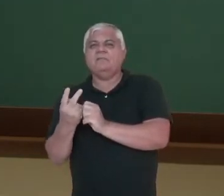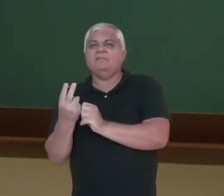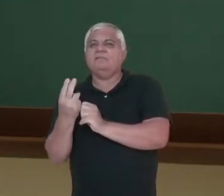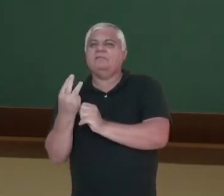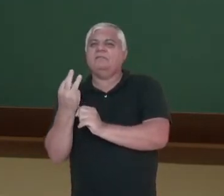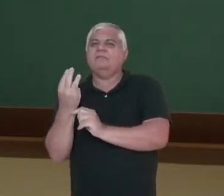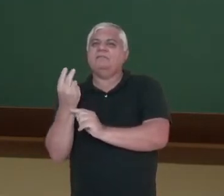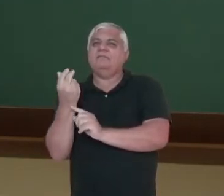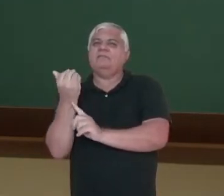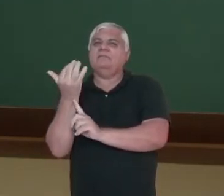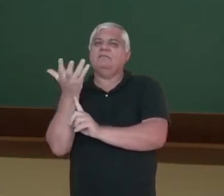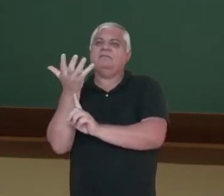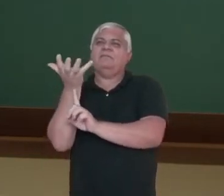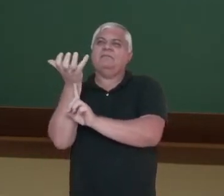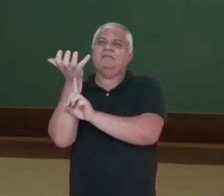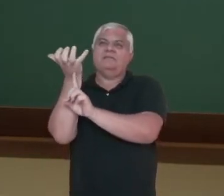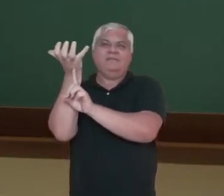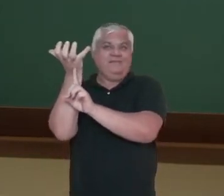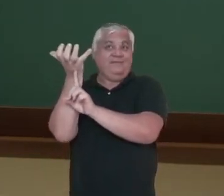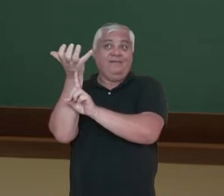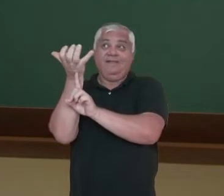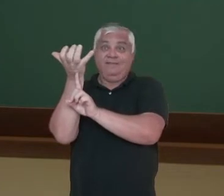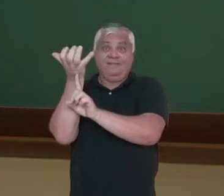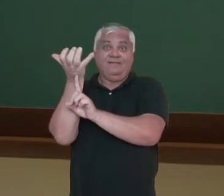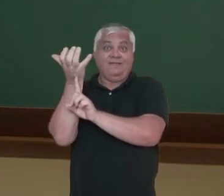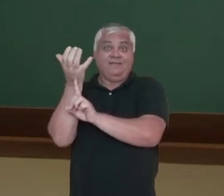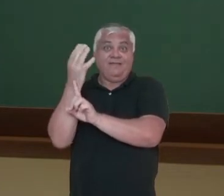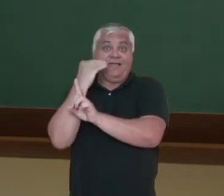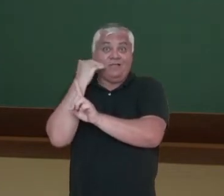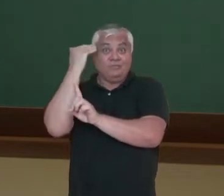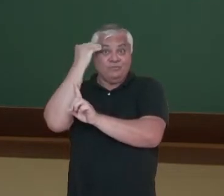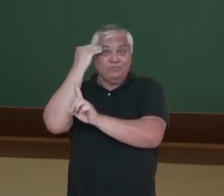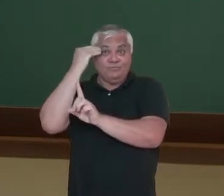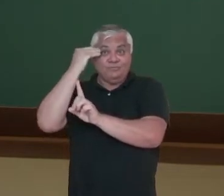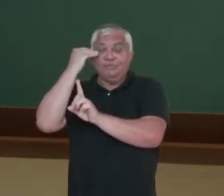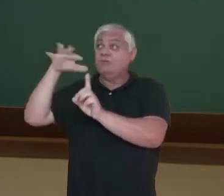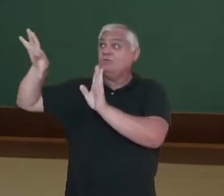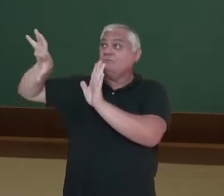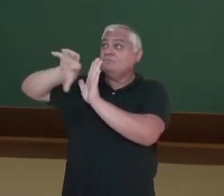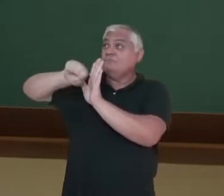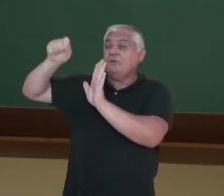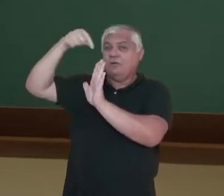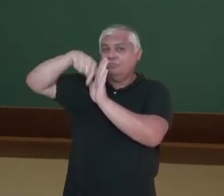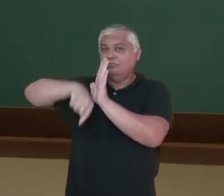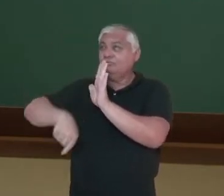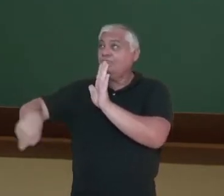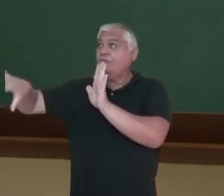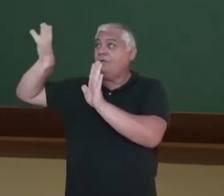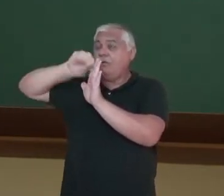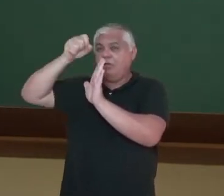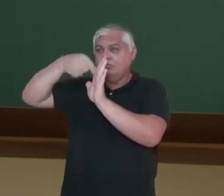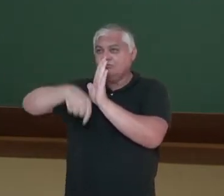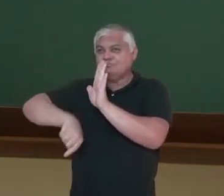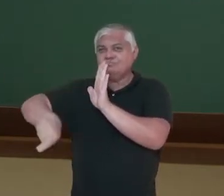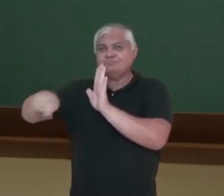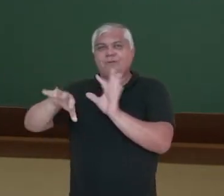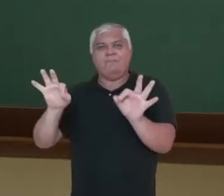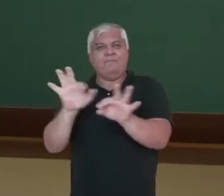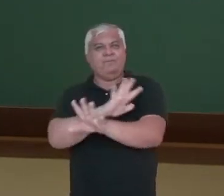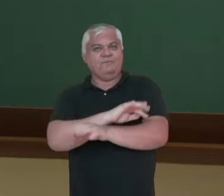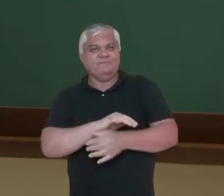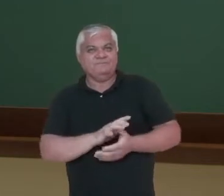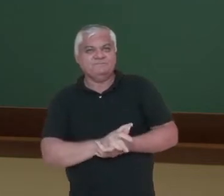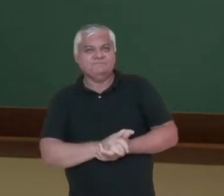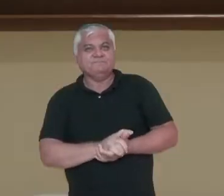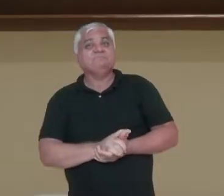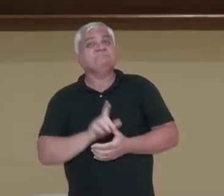cresceram e, né, alcançaram a luz e começam a fazer fotossíntese, não há mais necessidade desse endosperma, ok? Então,